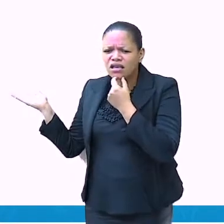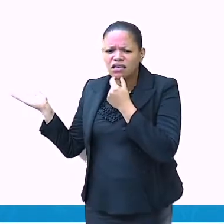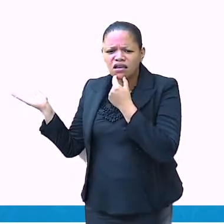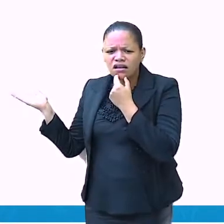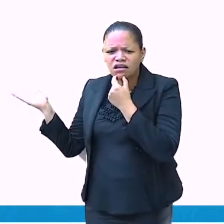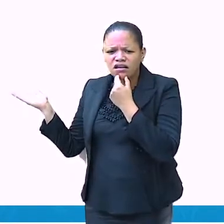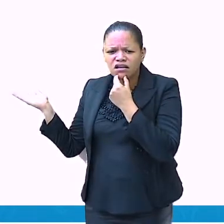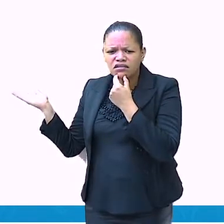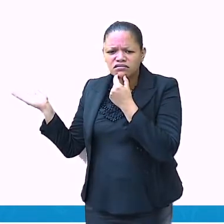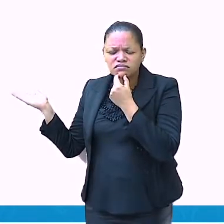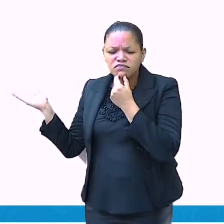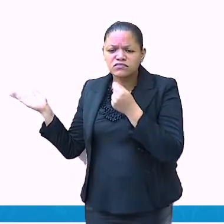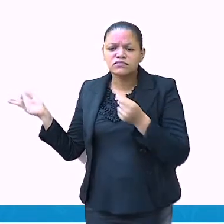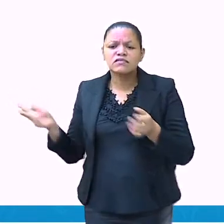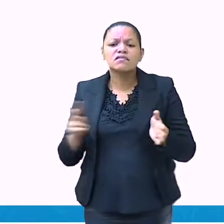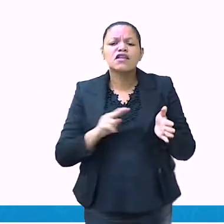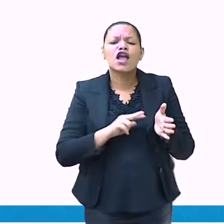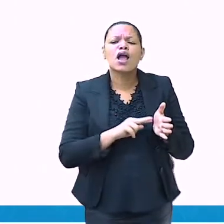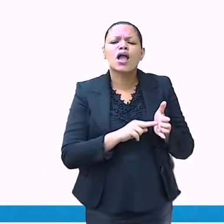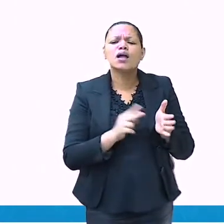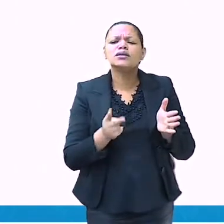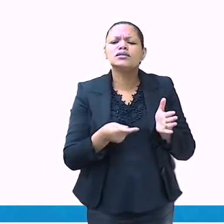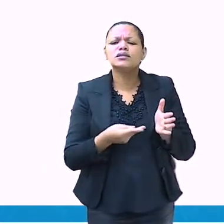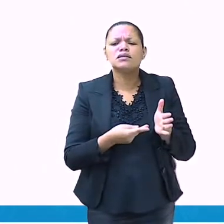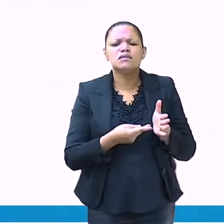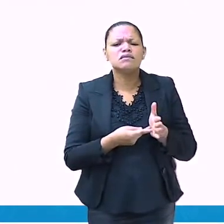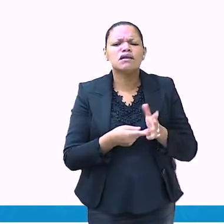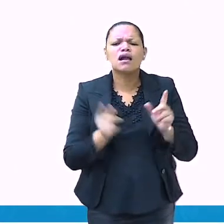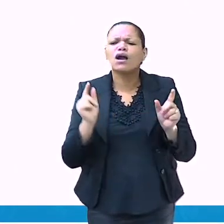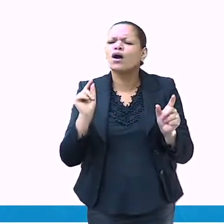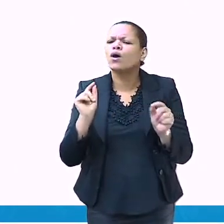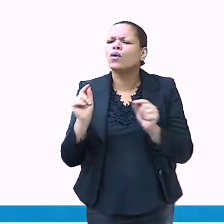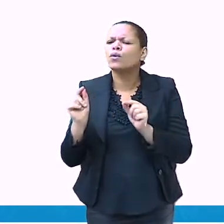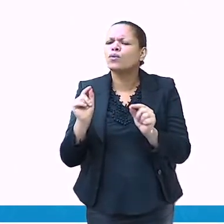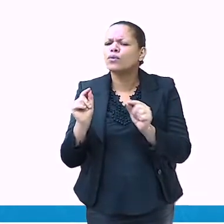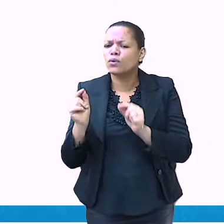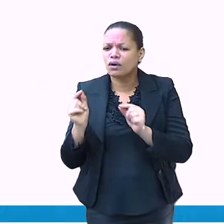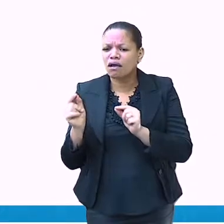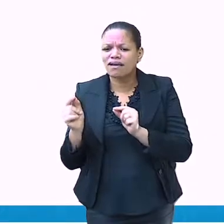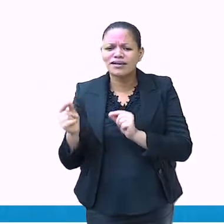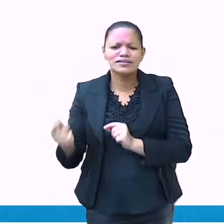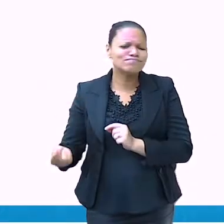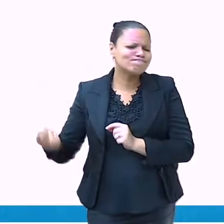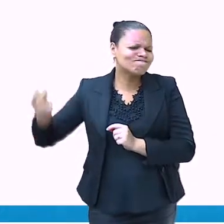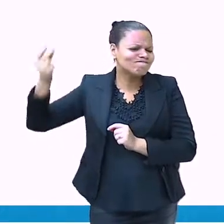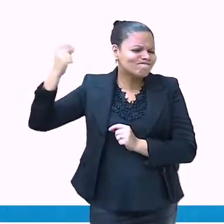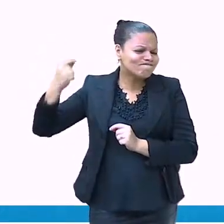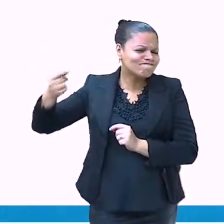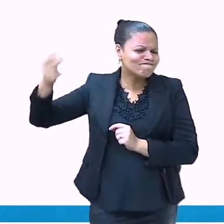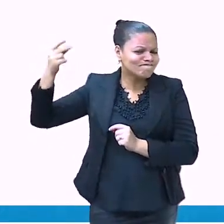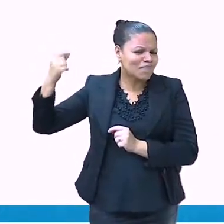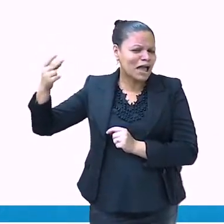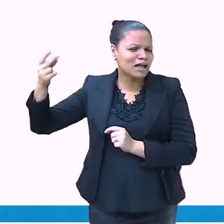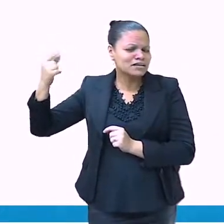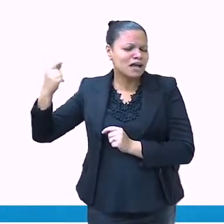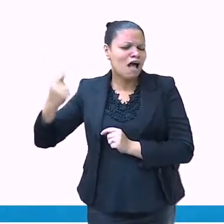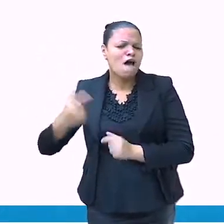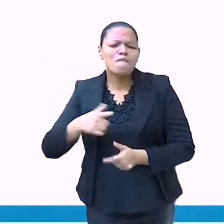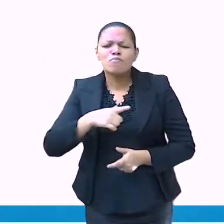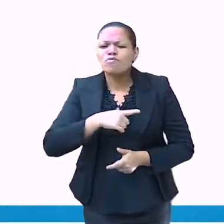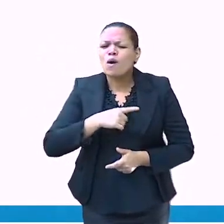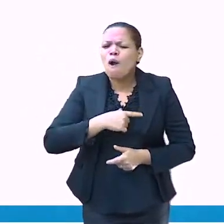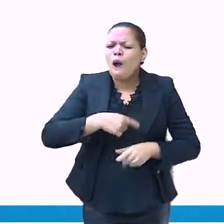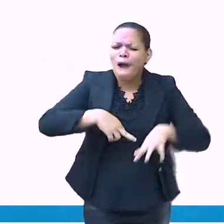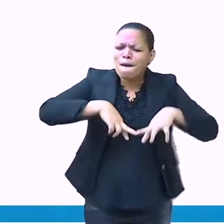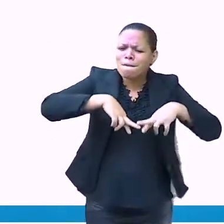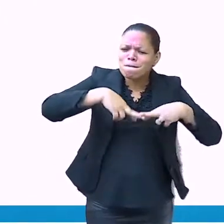freedom, equality and justice. Então, nós tínhamos milhões de pessoas que seguiam esse discurso